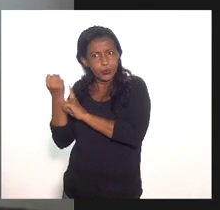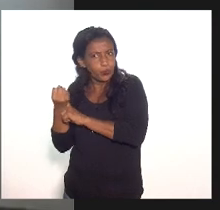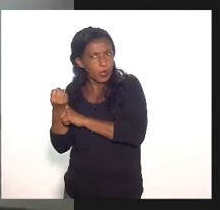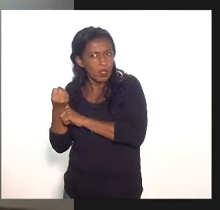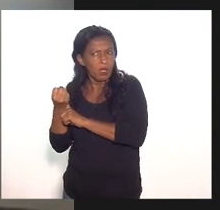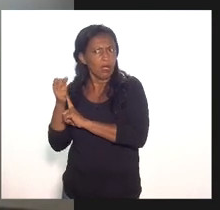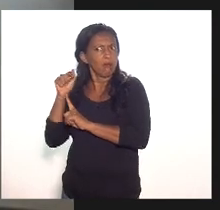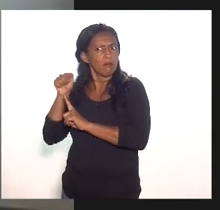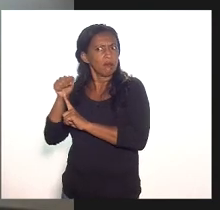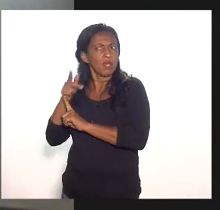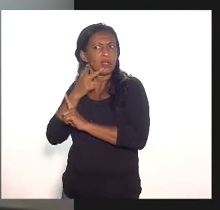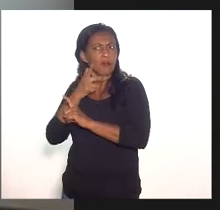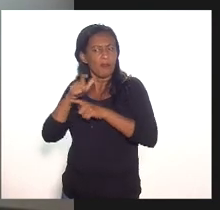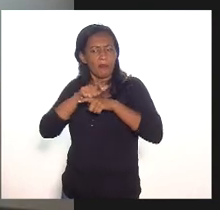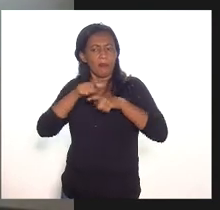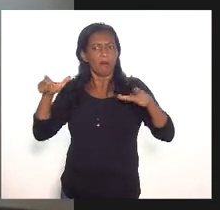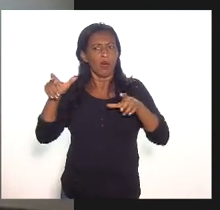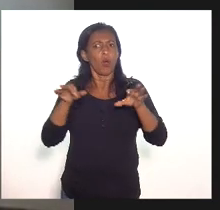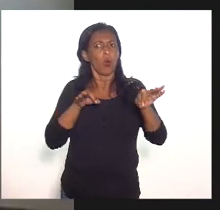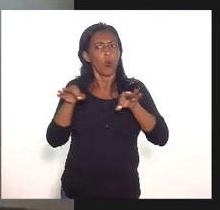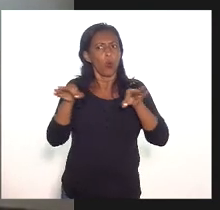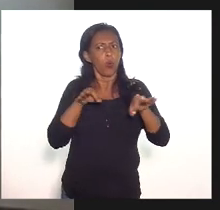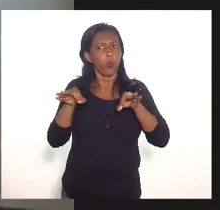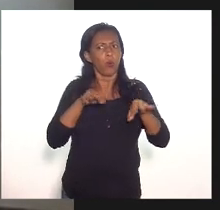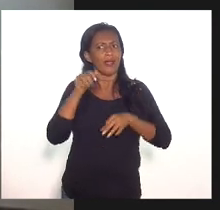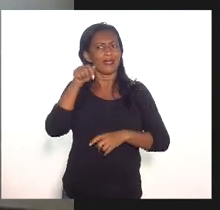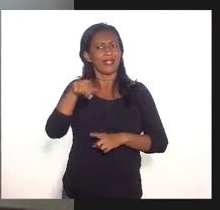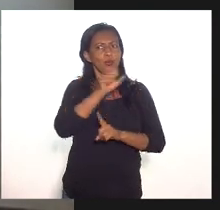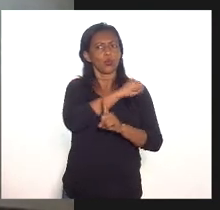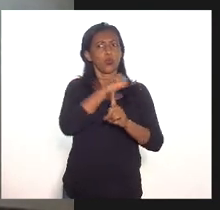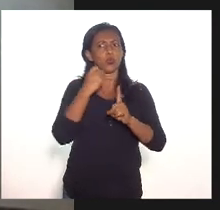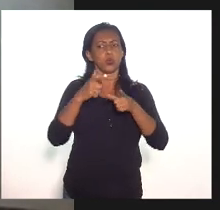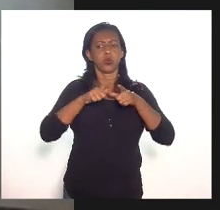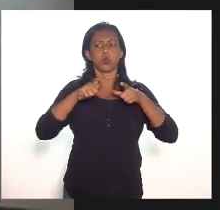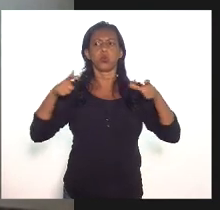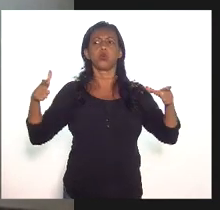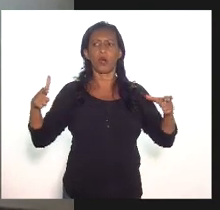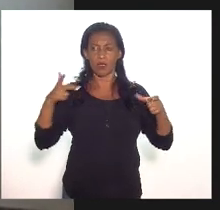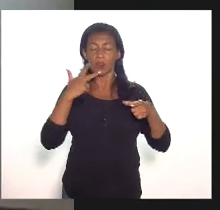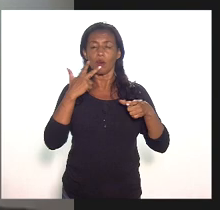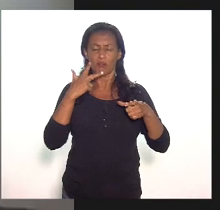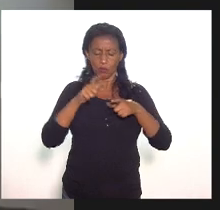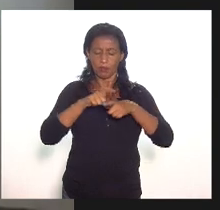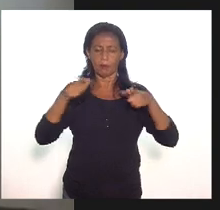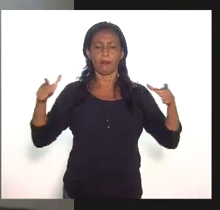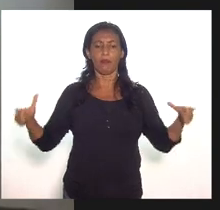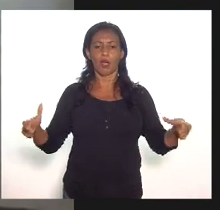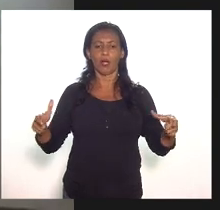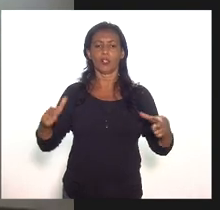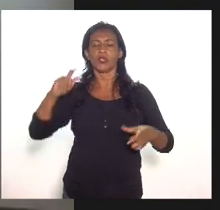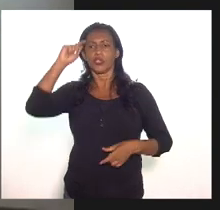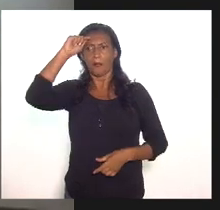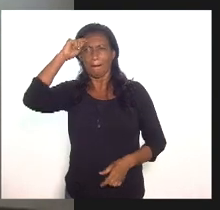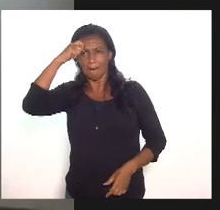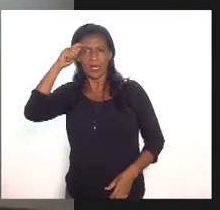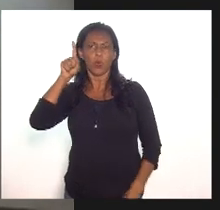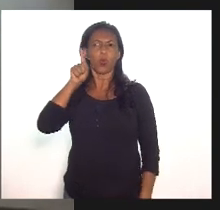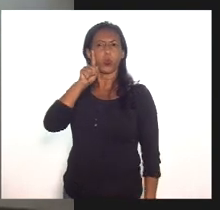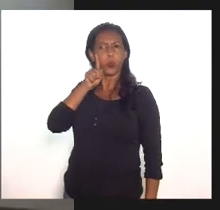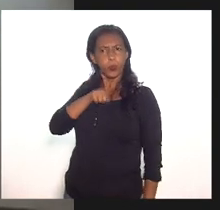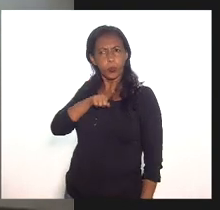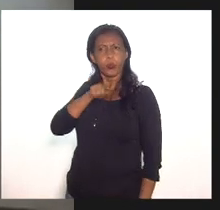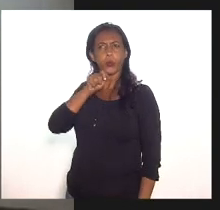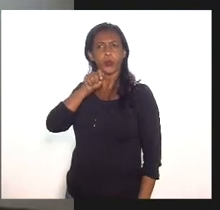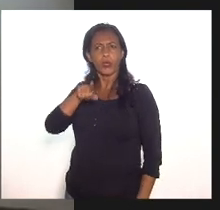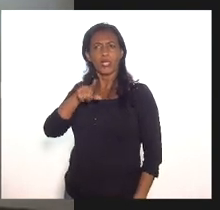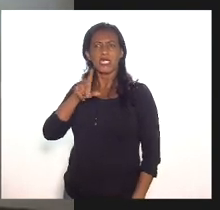maioria organizacional nesta sociedade. Estamos falando de uma maioria de pretos e pardos que corresponde